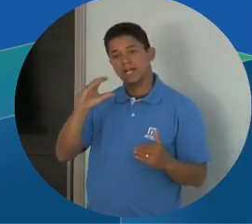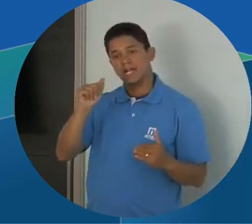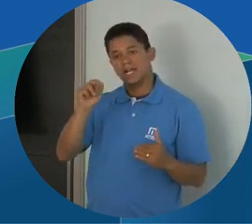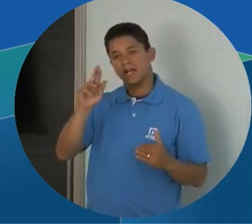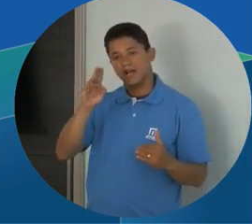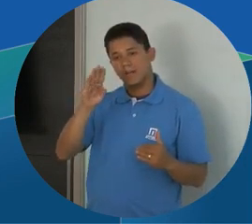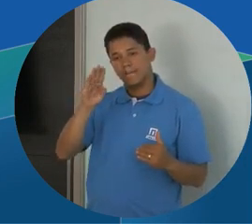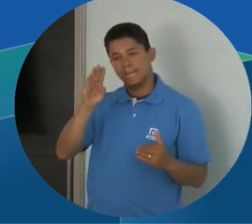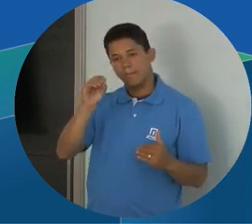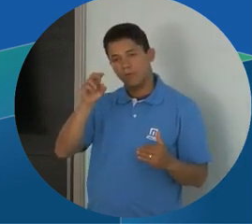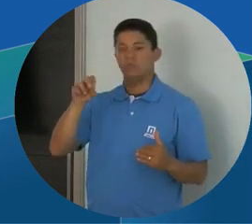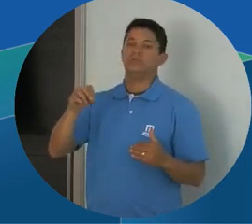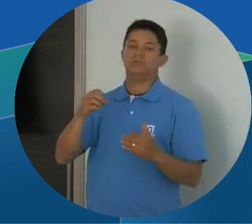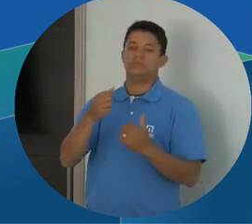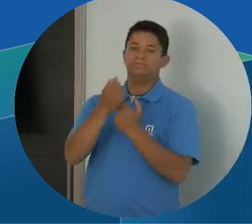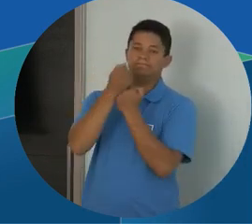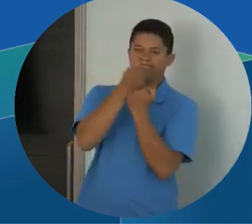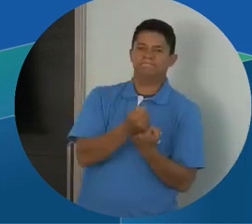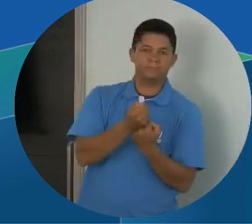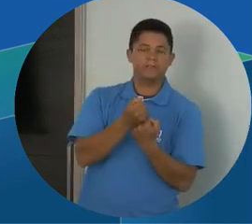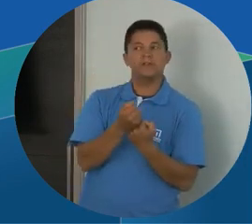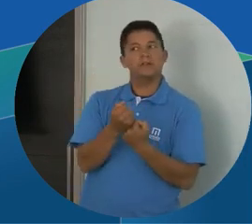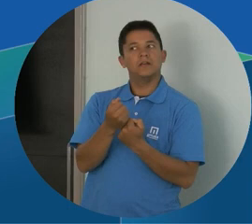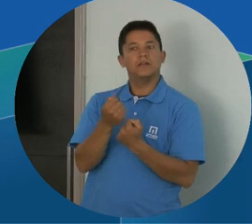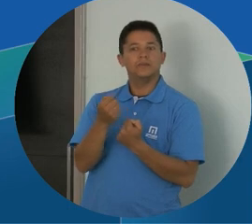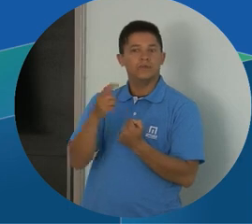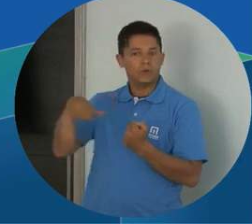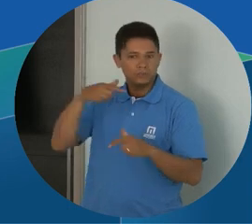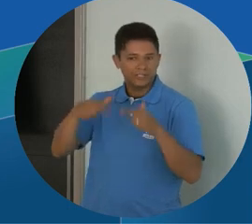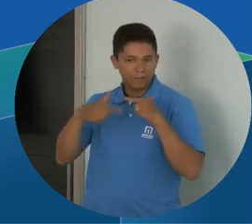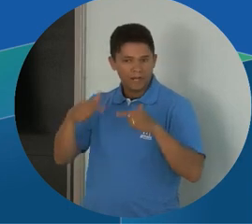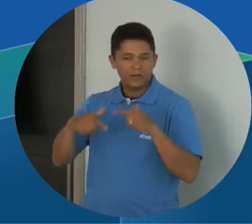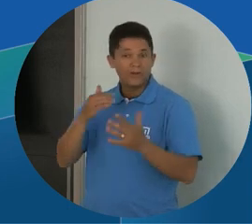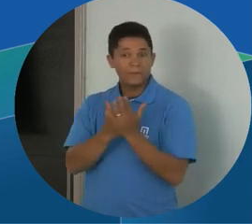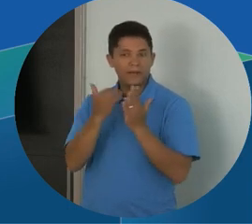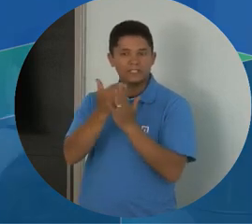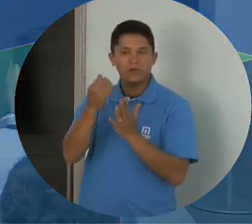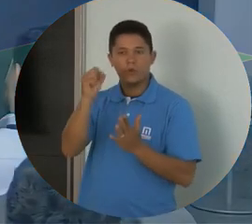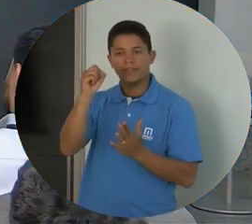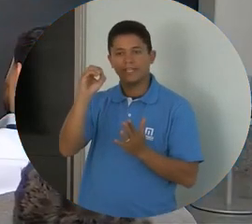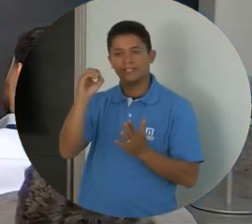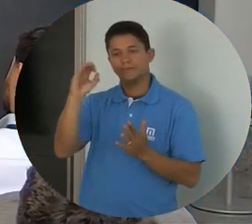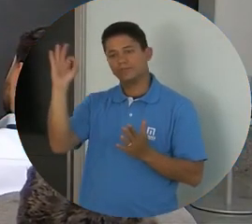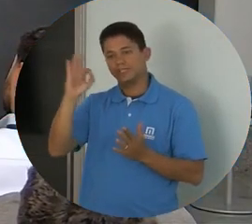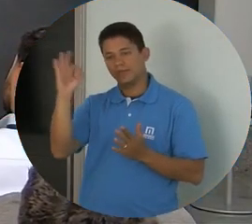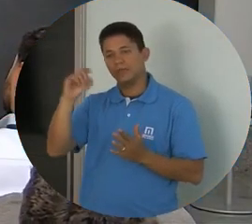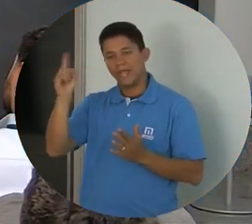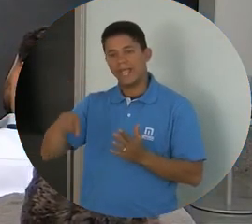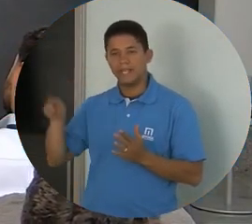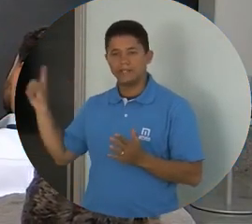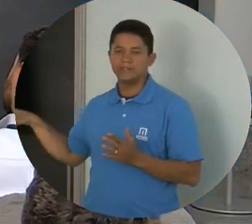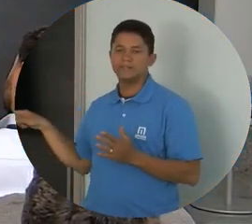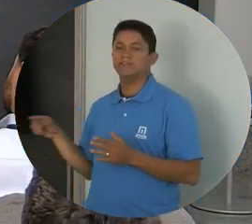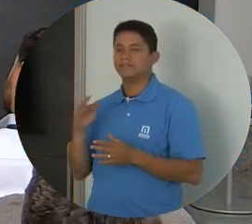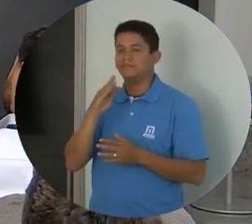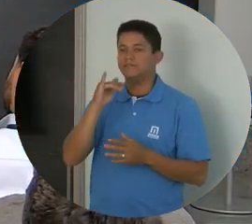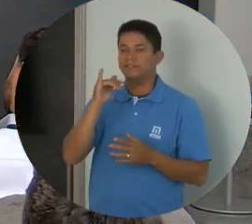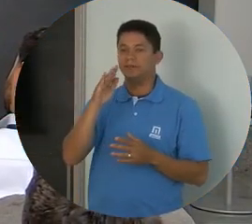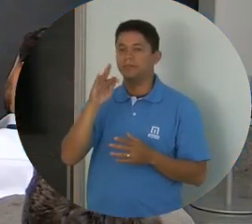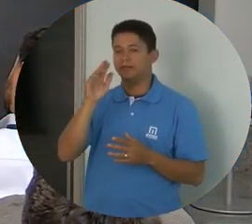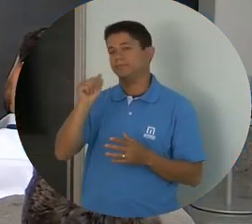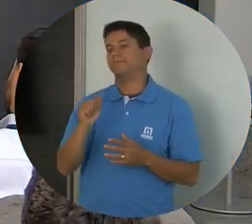gente faz aqui é uns 80% dos casos que a Gemaia executa são reforço com fibra de carbono. A fibra de carbono